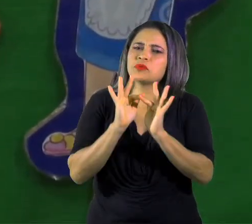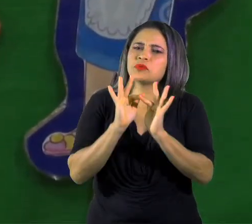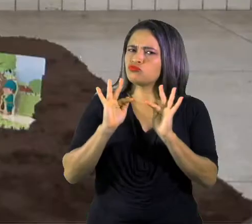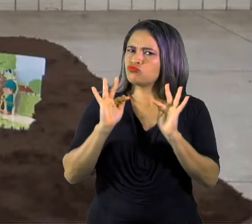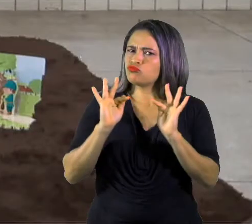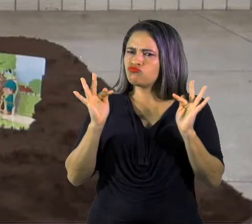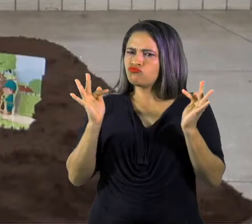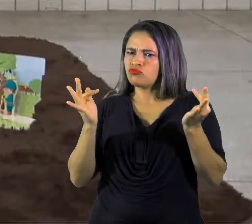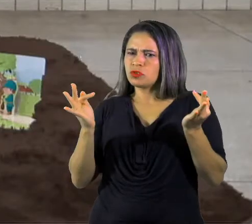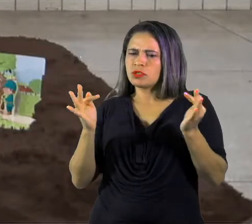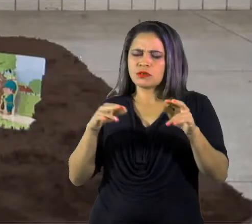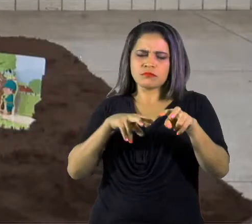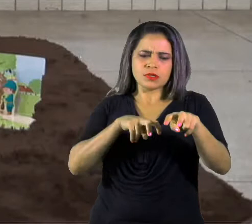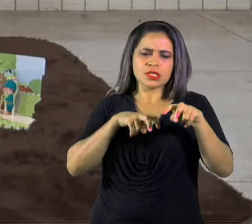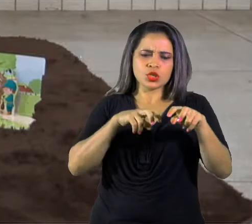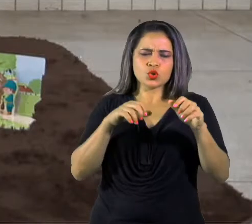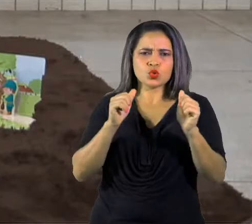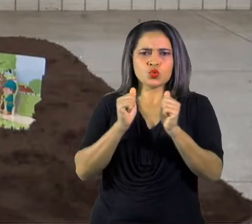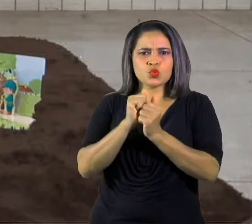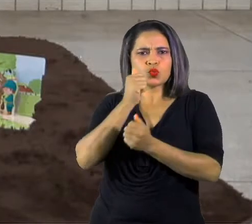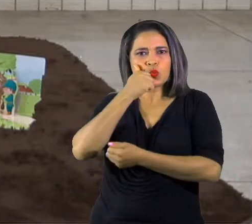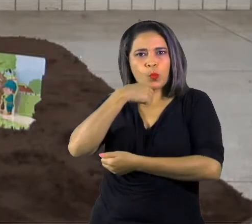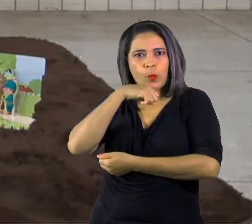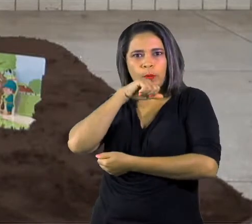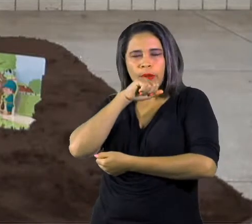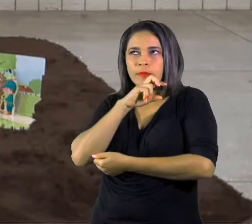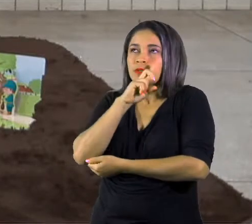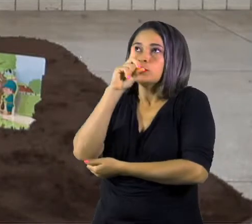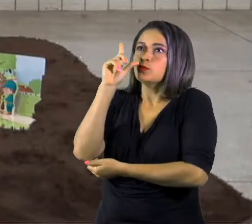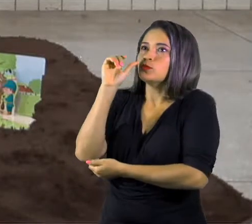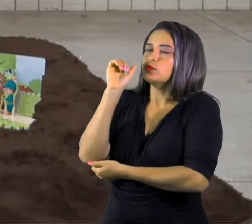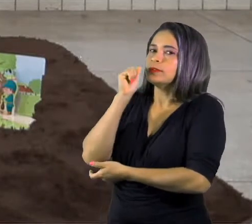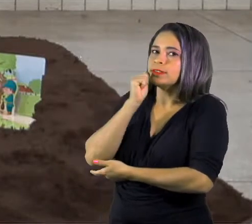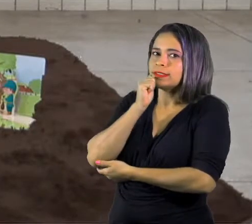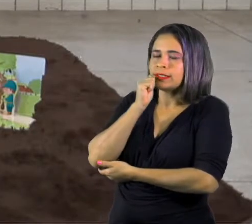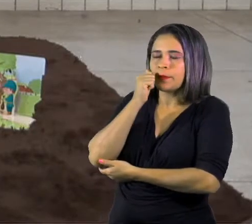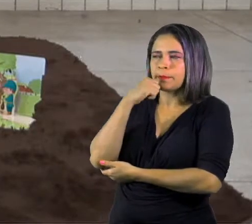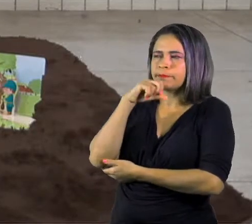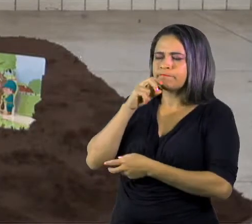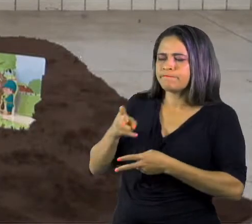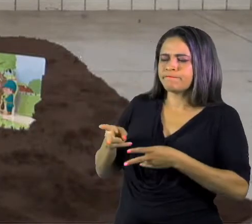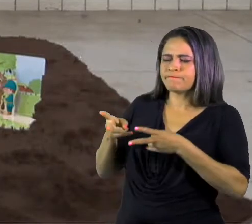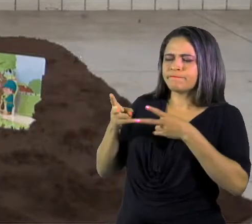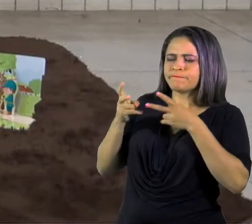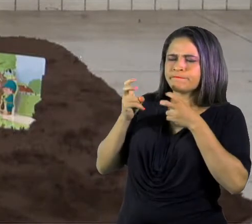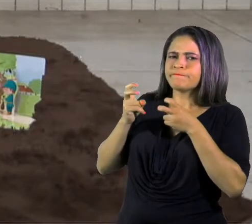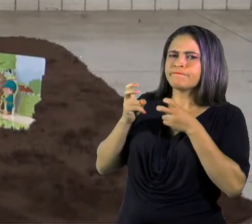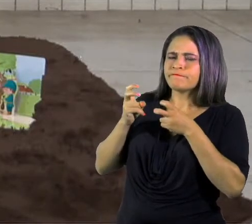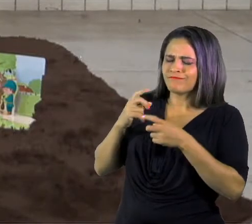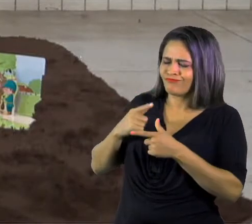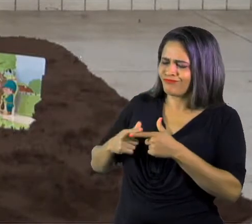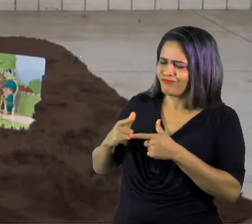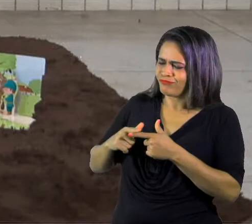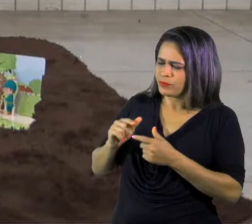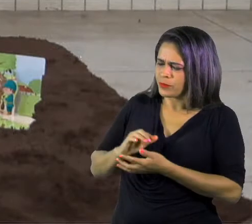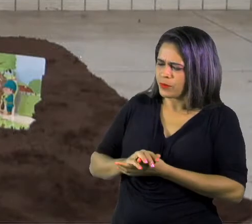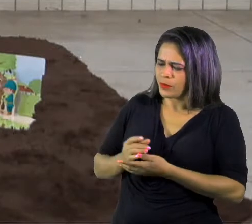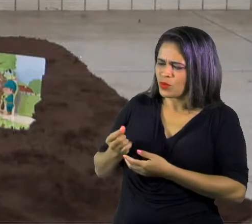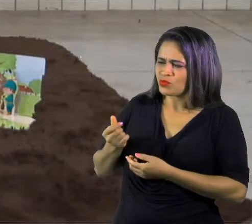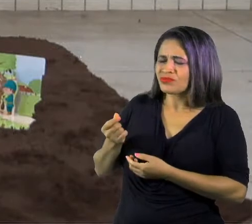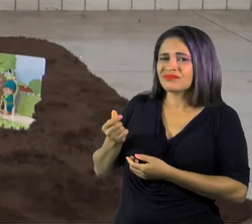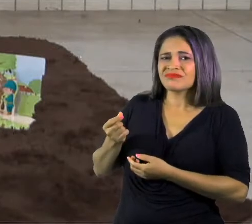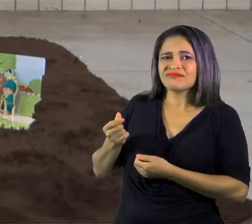no campo, junto com a sua mamãe. Mas um dia, a mamãe percebeu que eles tinham um problema. O dinheiro